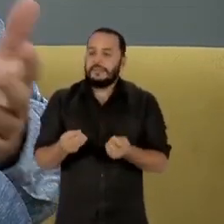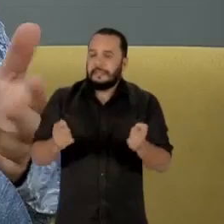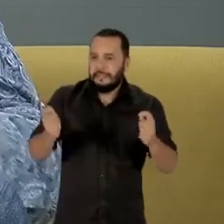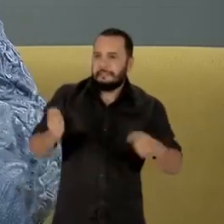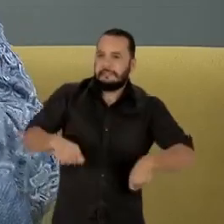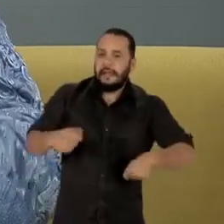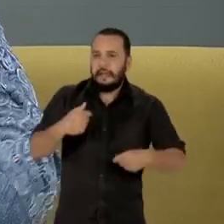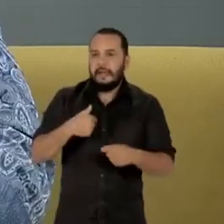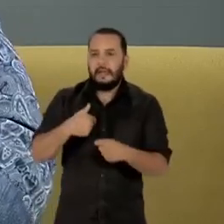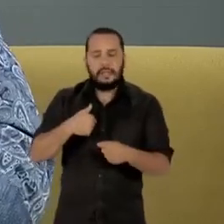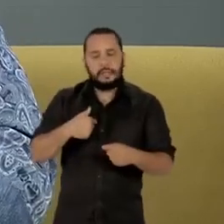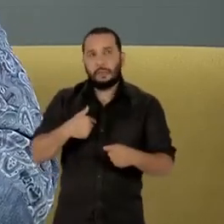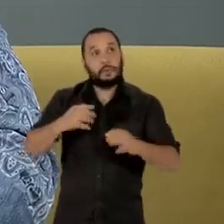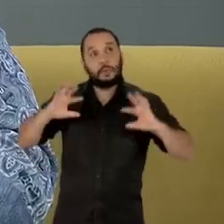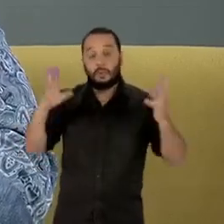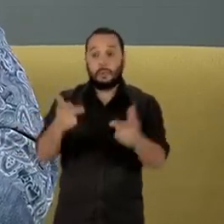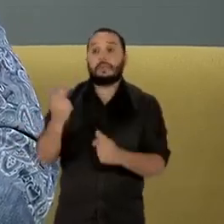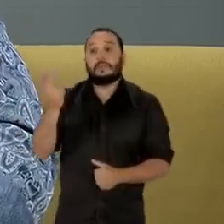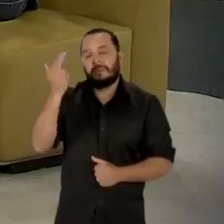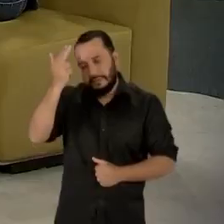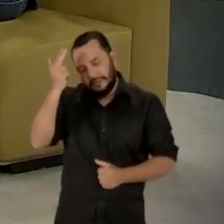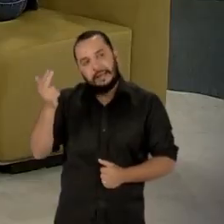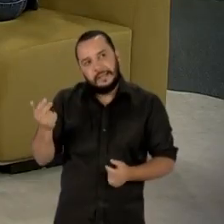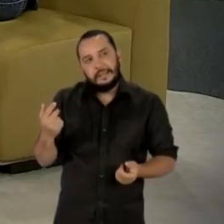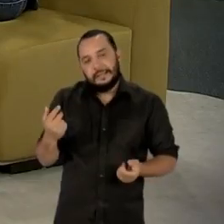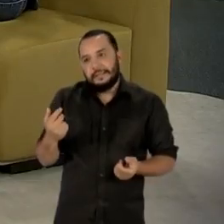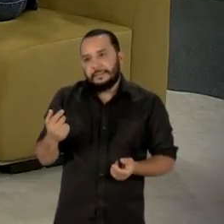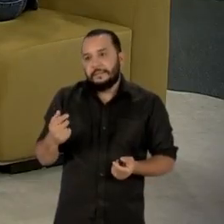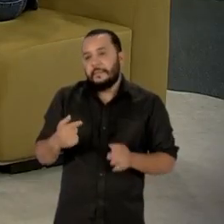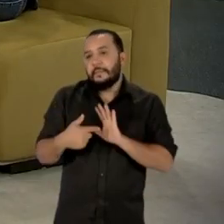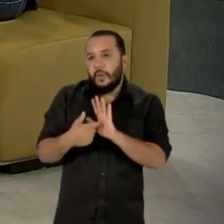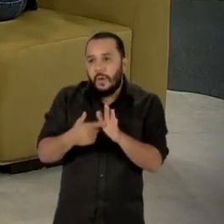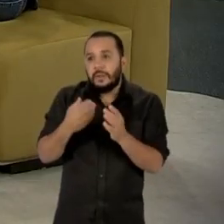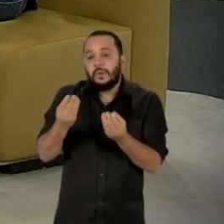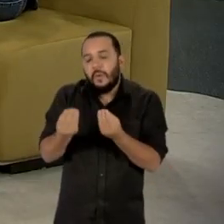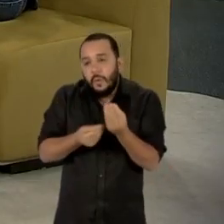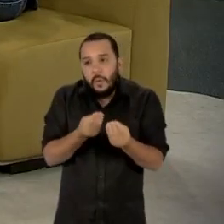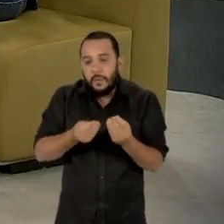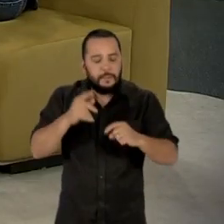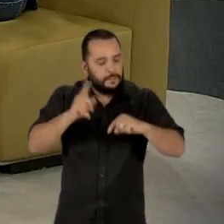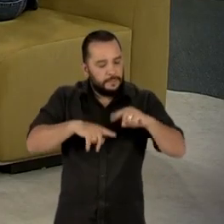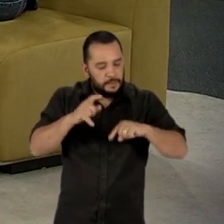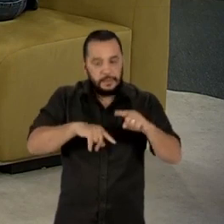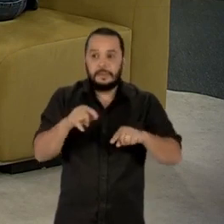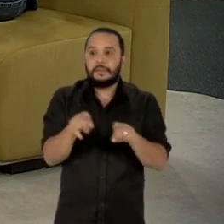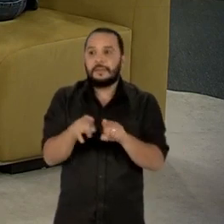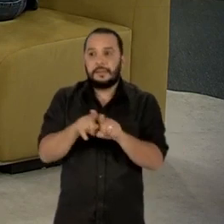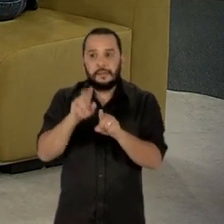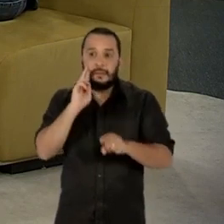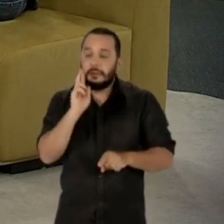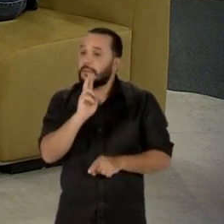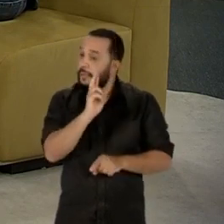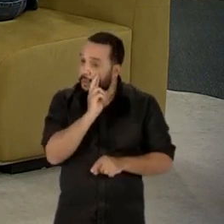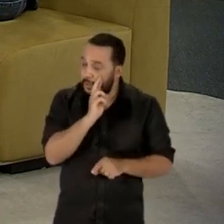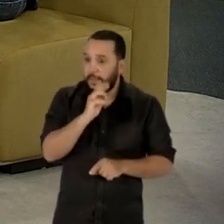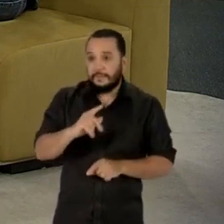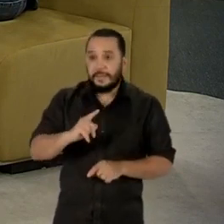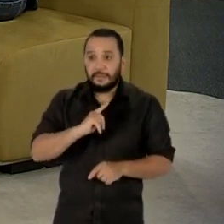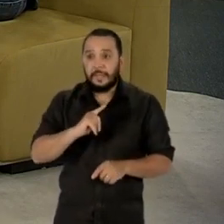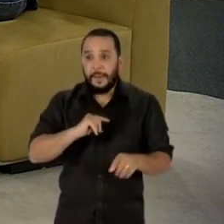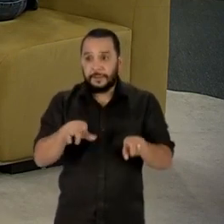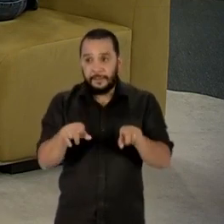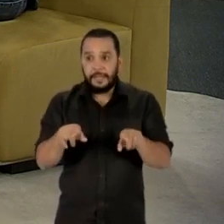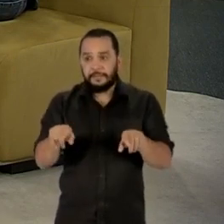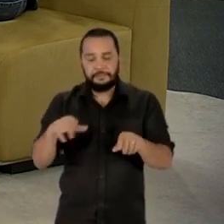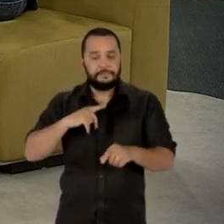porque é demais né são coisas incríveis um pouco do que a de produto e do que a de restaurantes porque a gente costuma dizer o seguinte